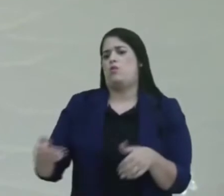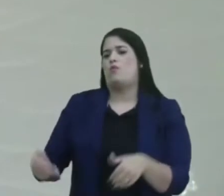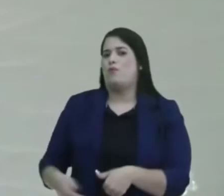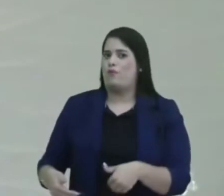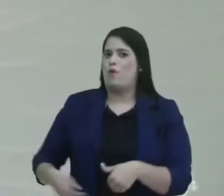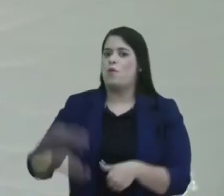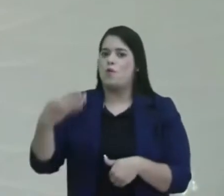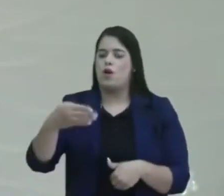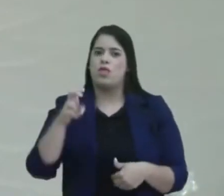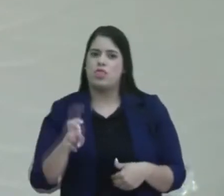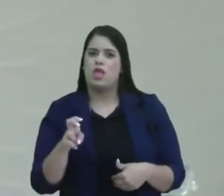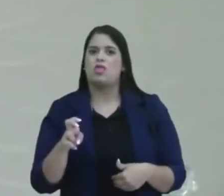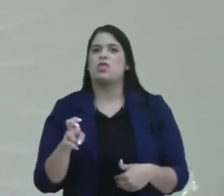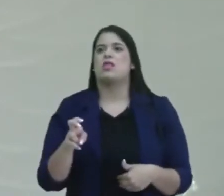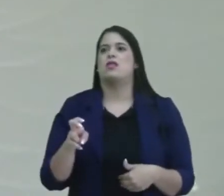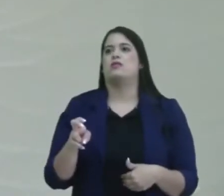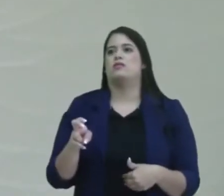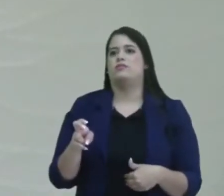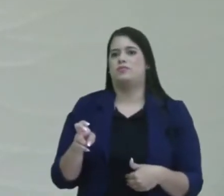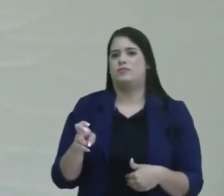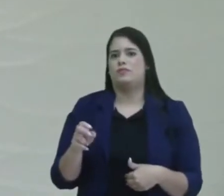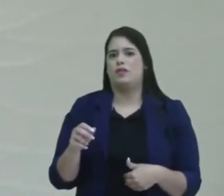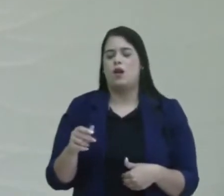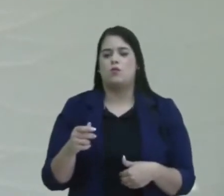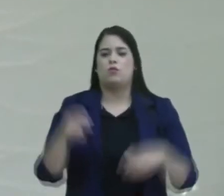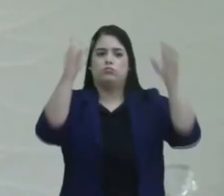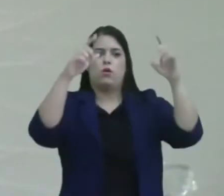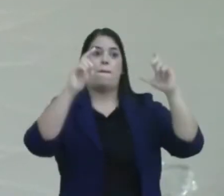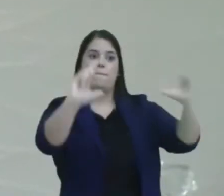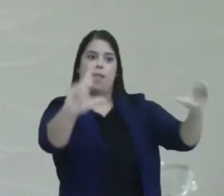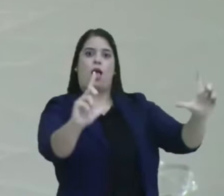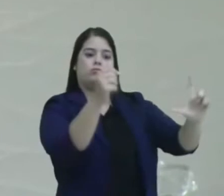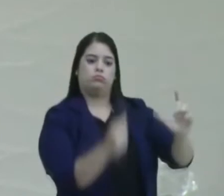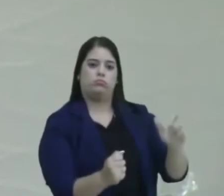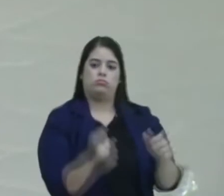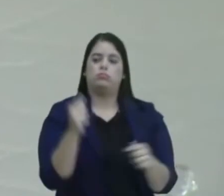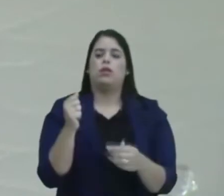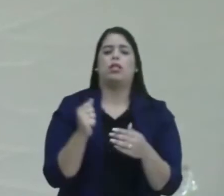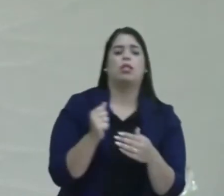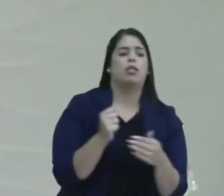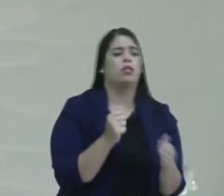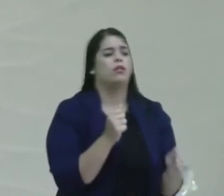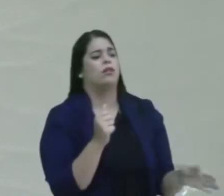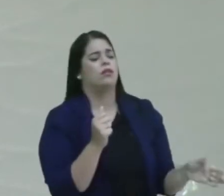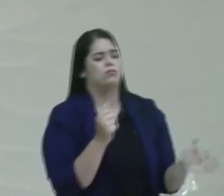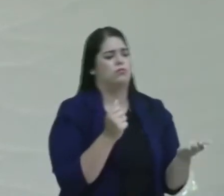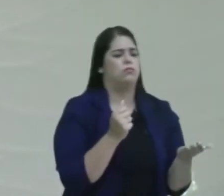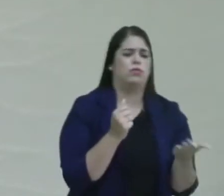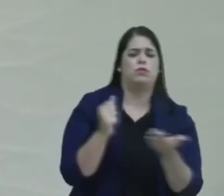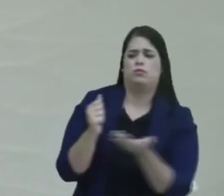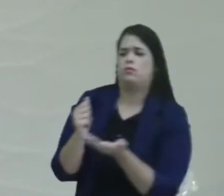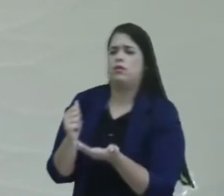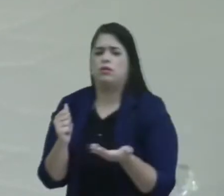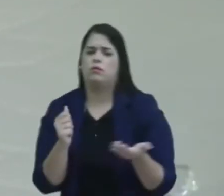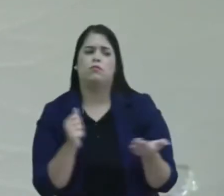visto ninguém pedir com aquela plaquinha no meio da rua, e nós estamos vendo isso em São Bento do Una. Quem está andando, inclusive, pela